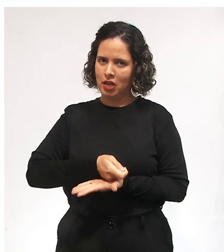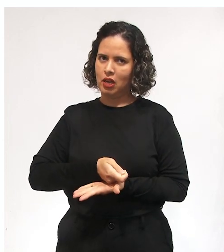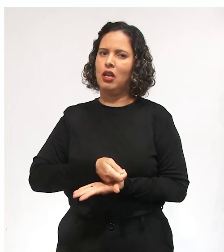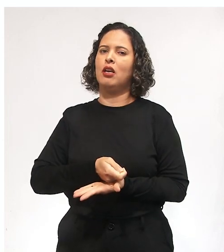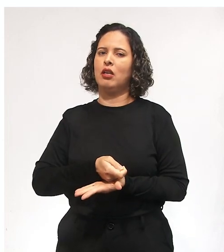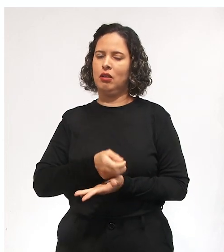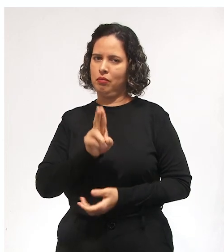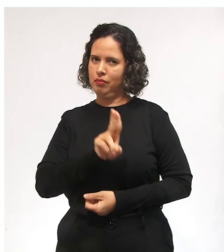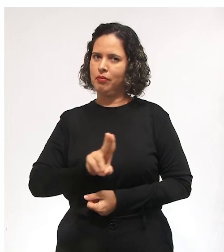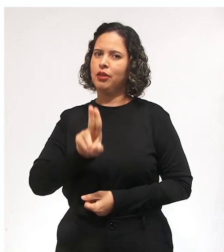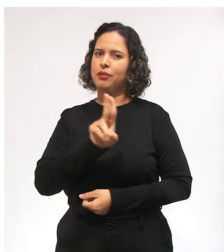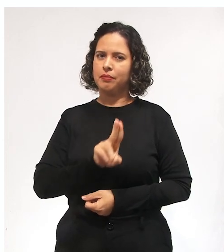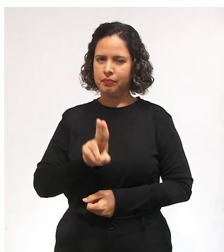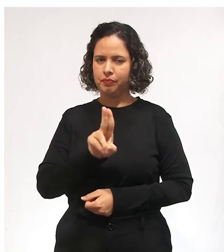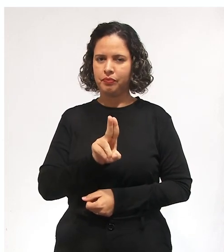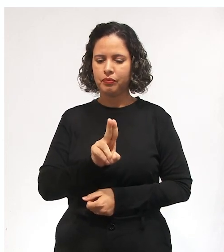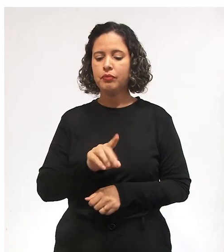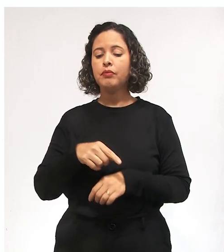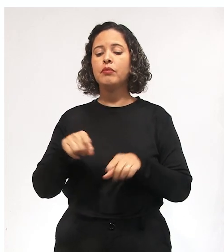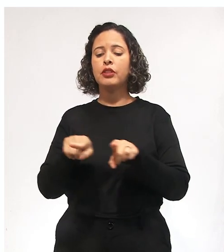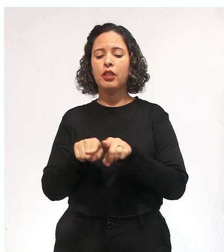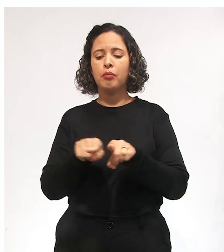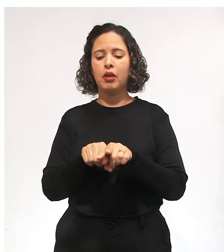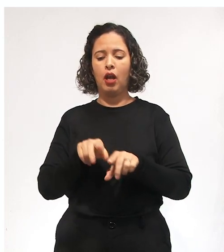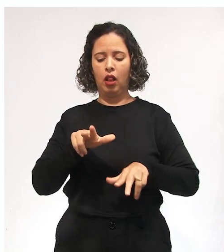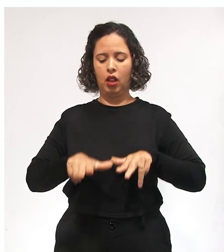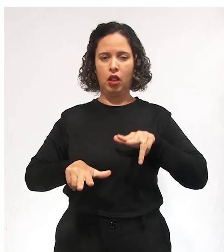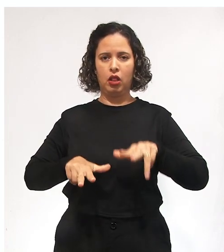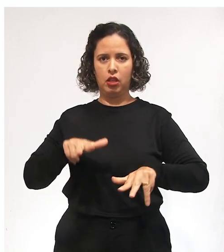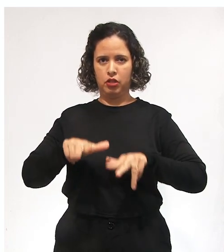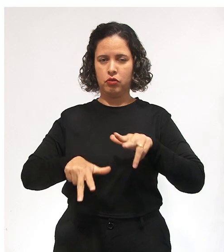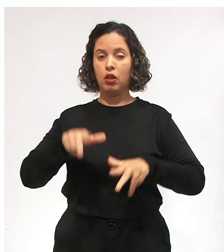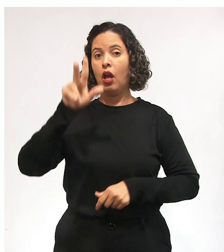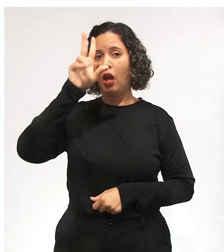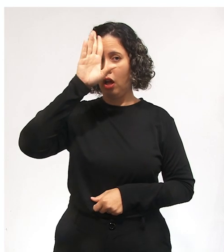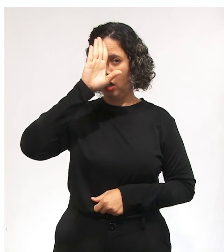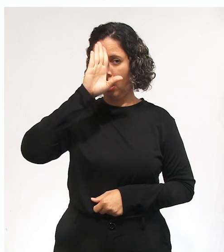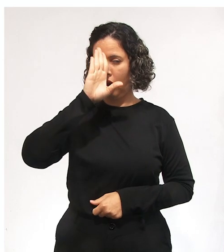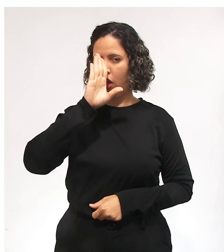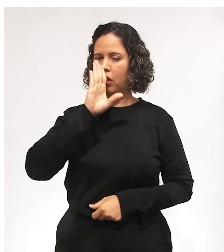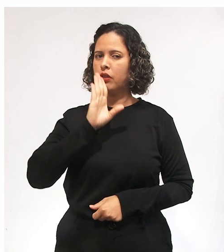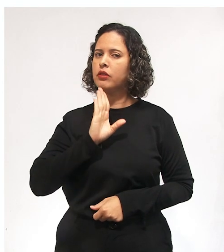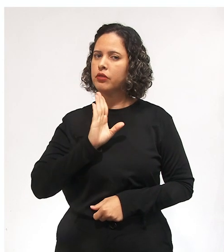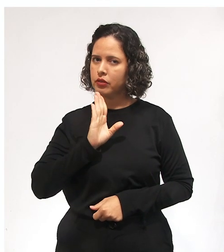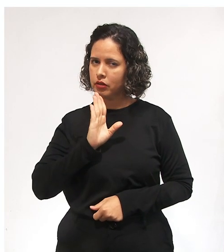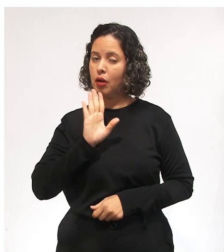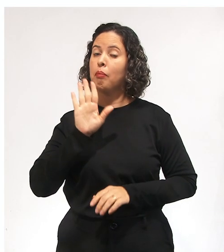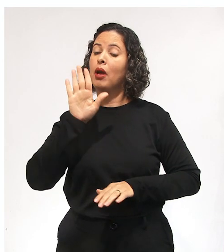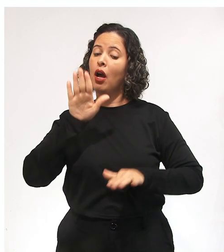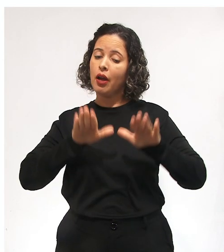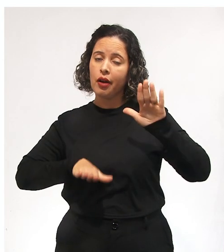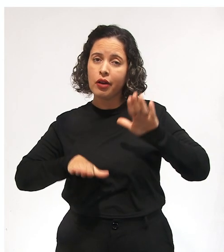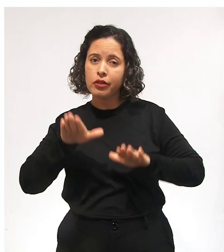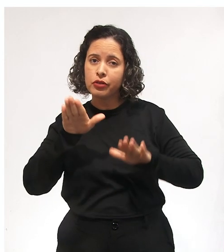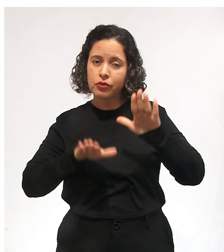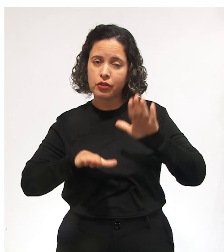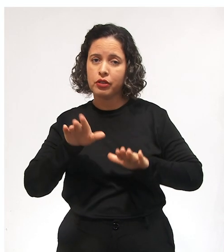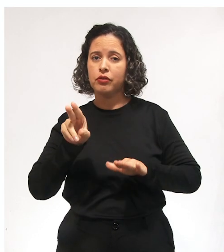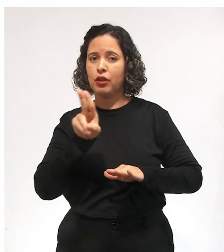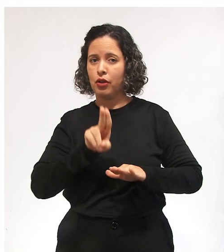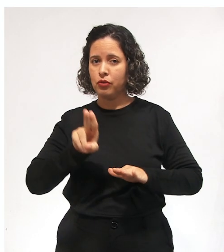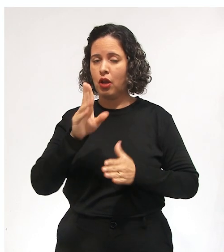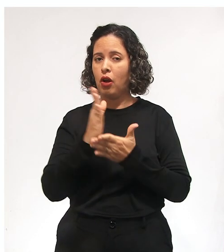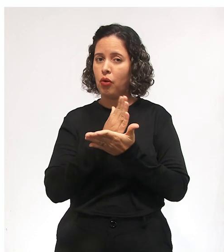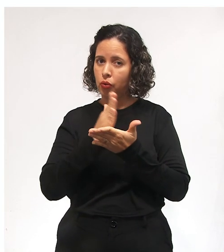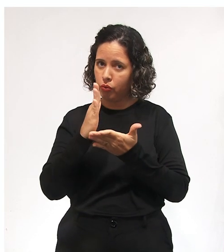licença, né, para poder usar ele. O Linux é uma plataforma gratuita, claro que dependendo do recurso que você